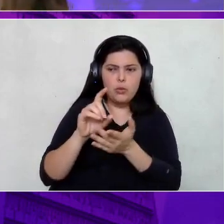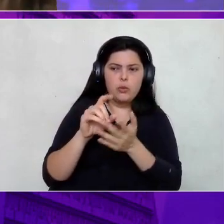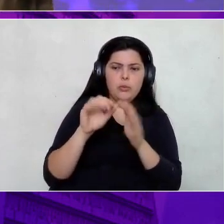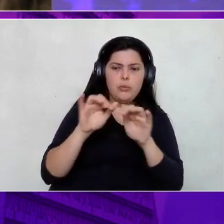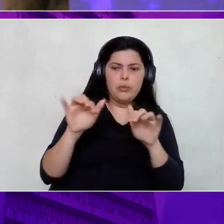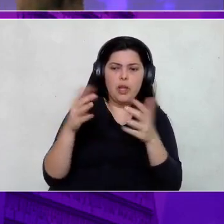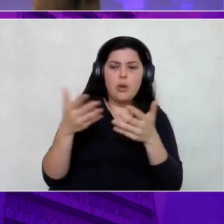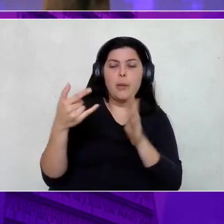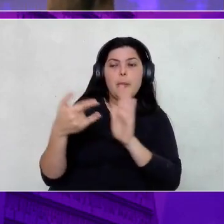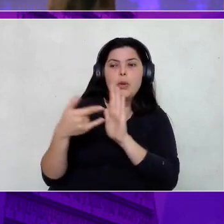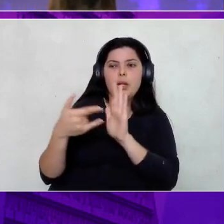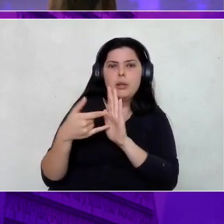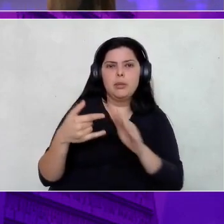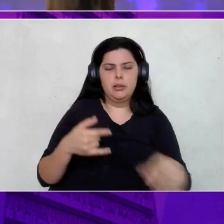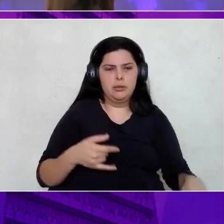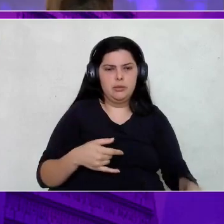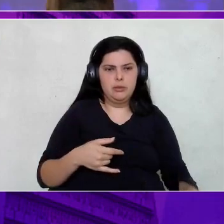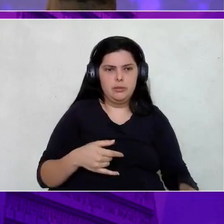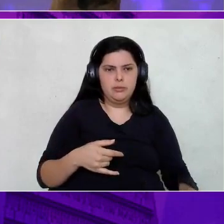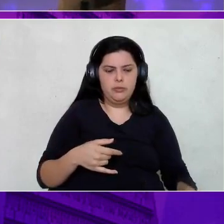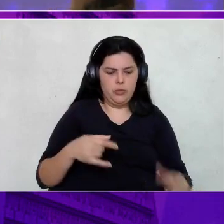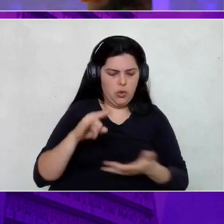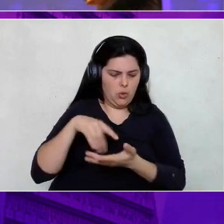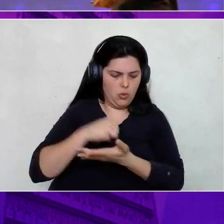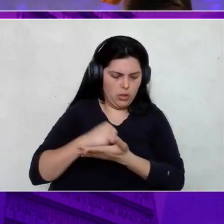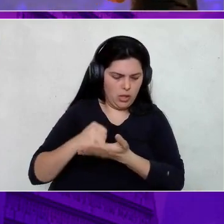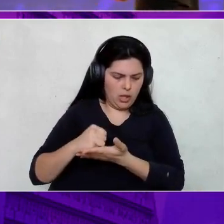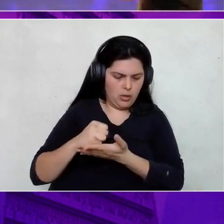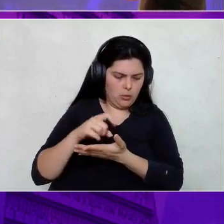programa, certo? Tem contratos digitais, etc.